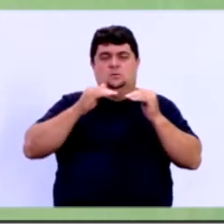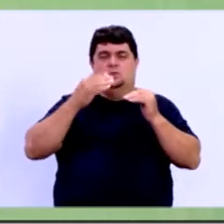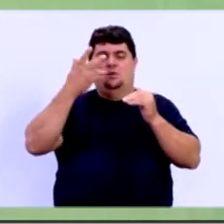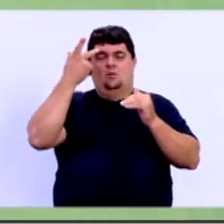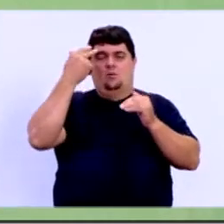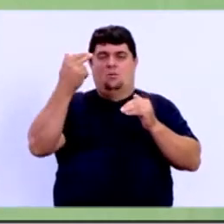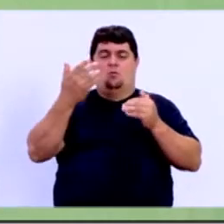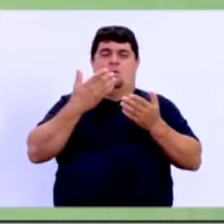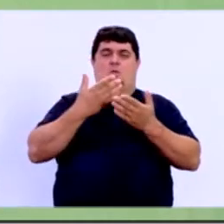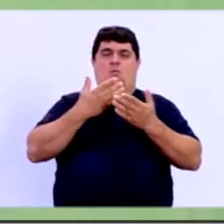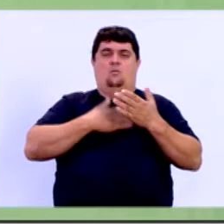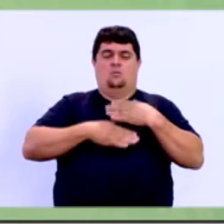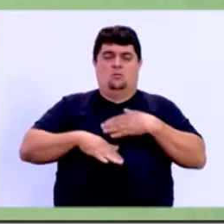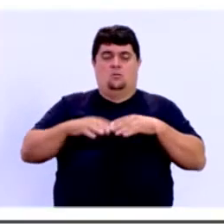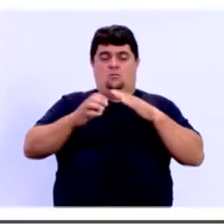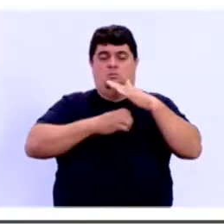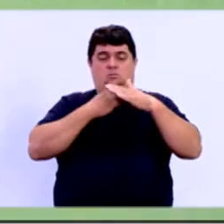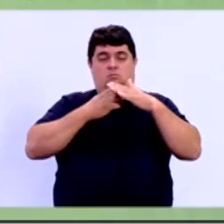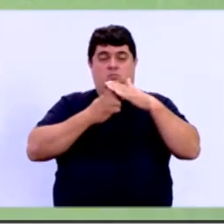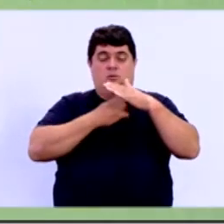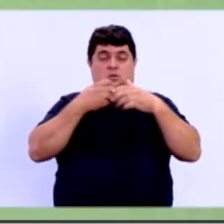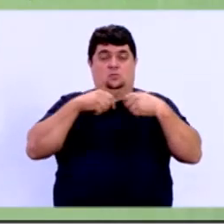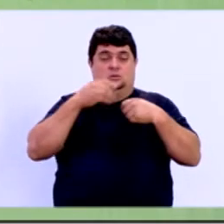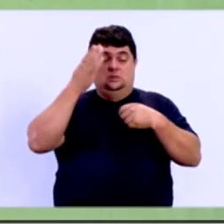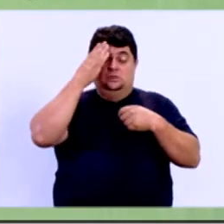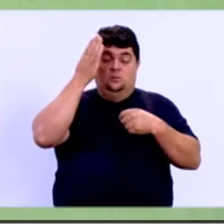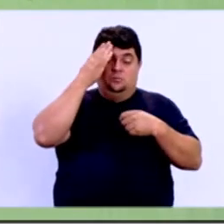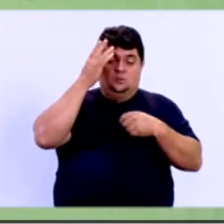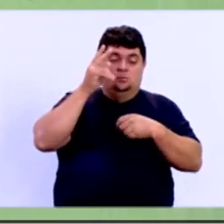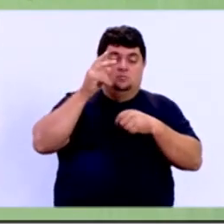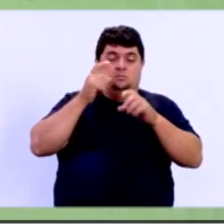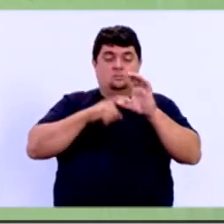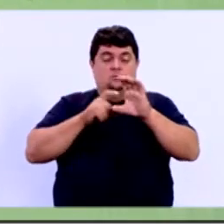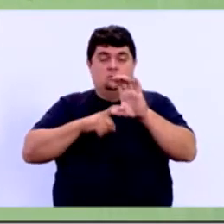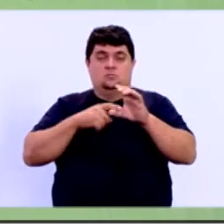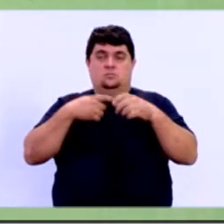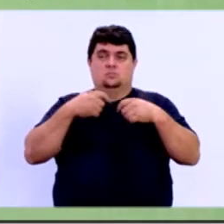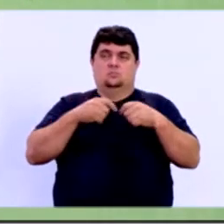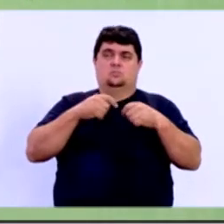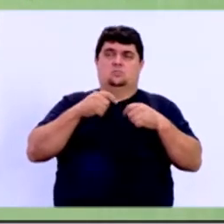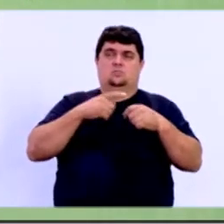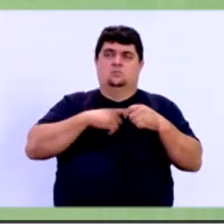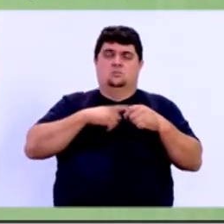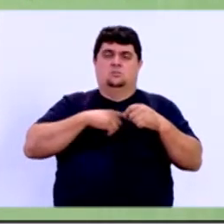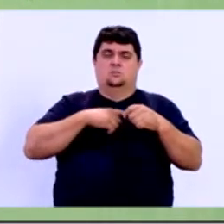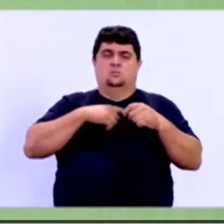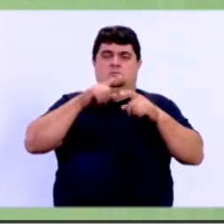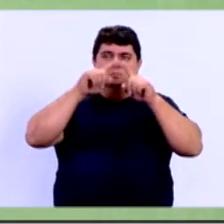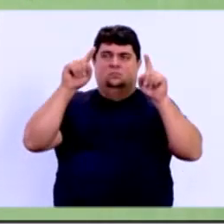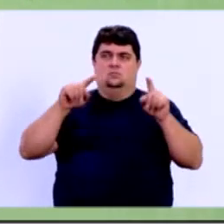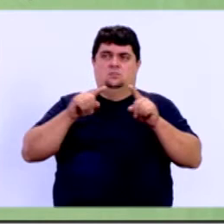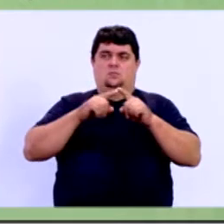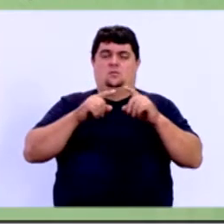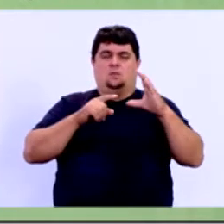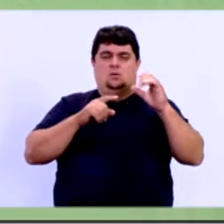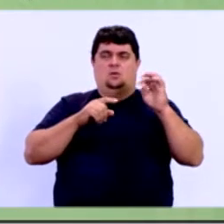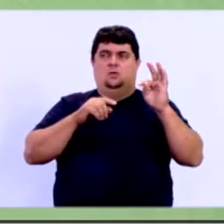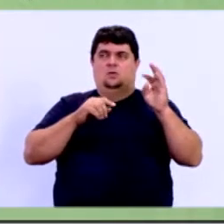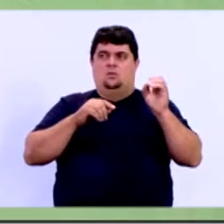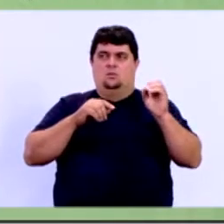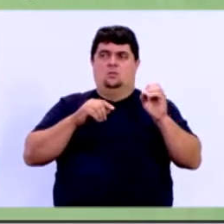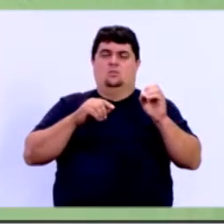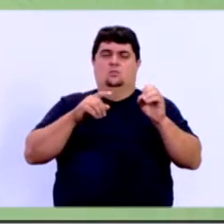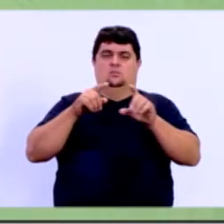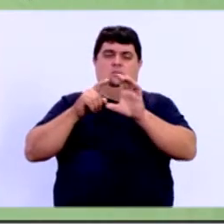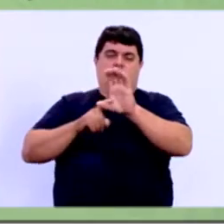tranquila. O empresário precisa administrar essas despesas, né? Nós temos aqui um quadro de custos e um quadro